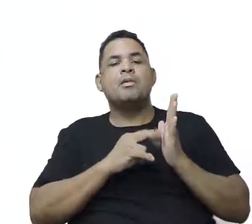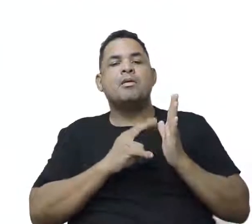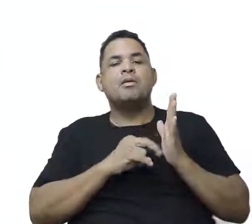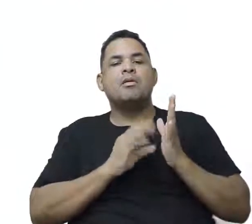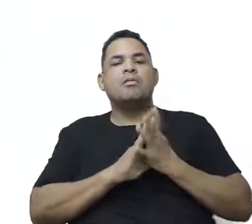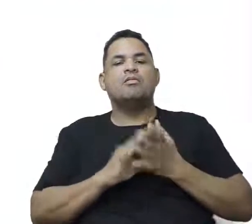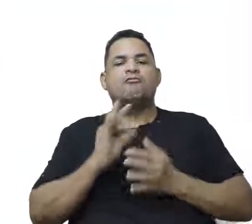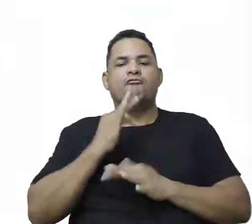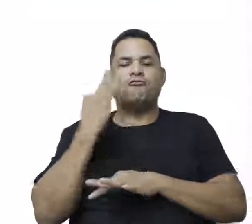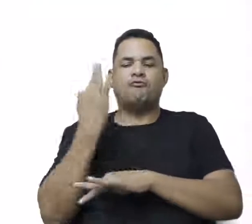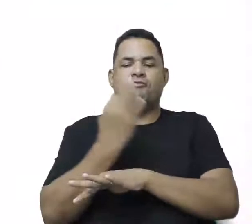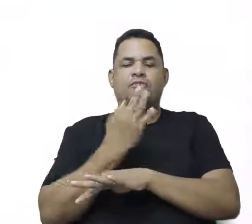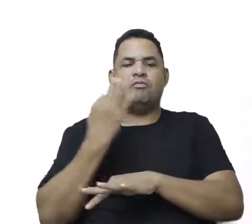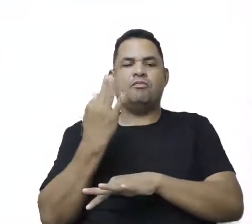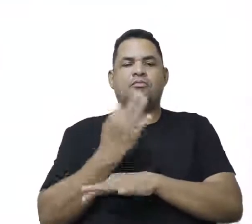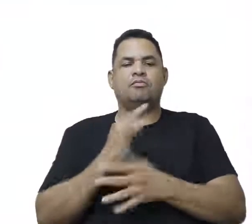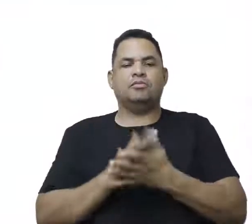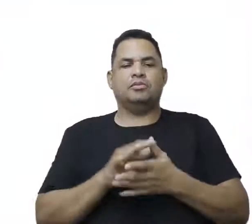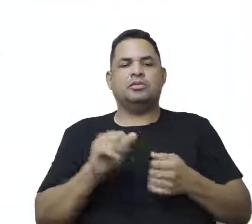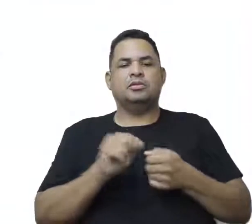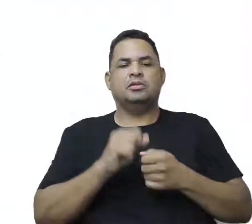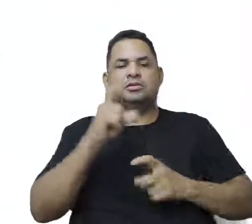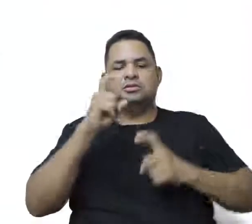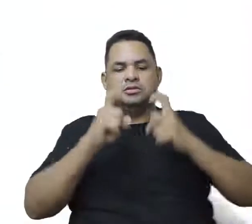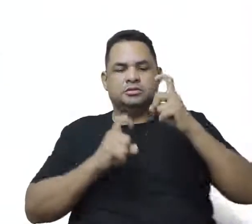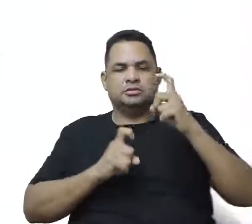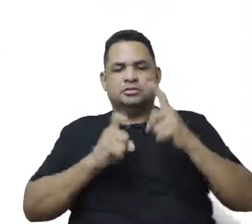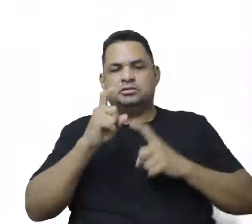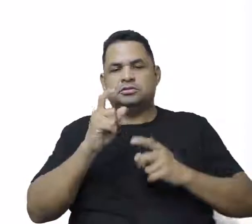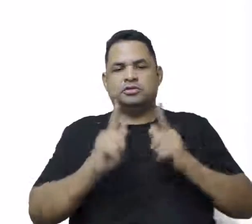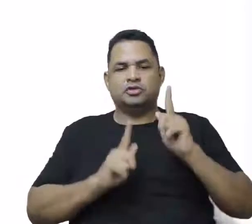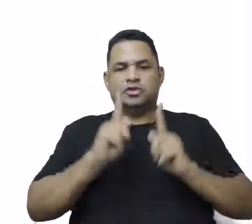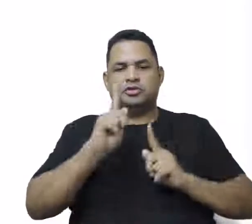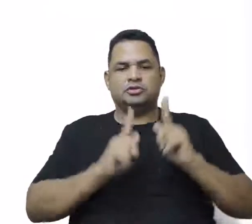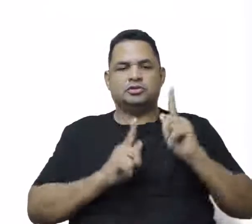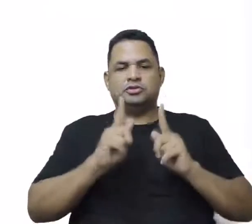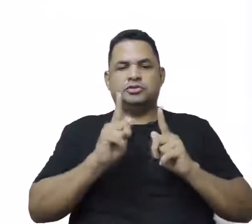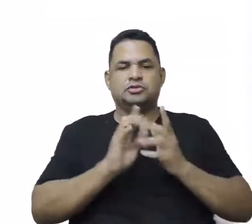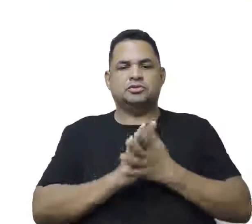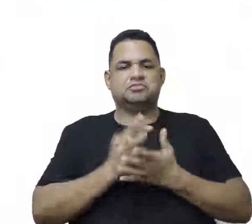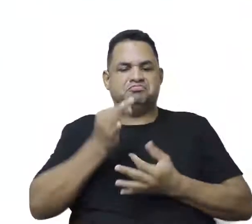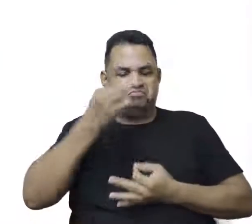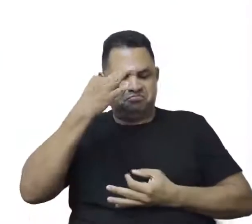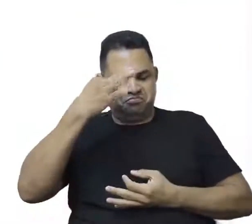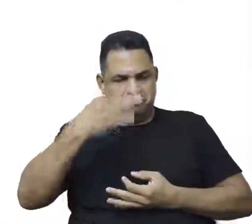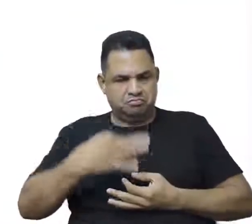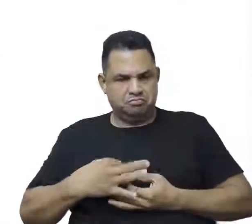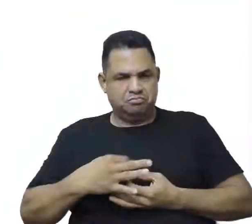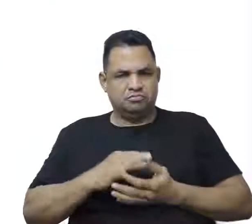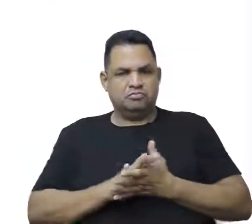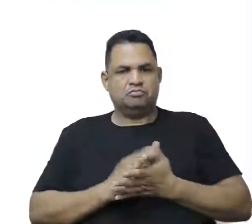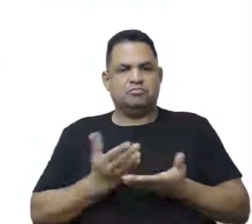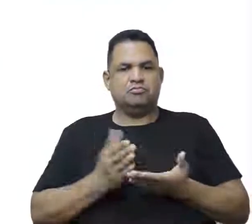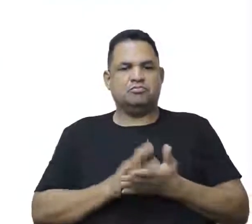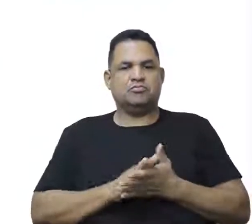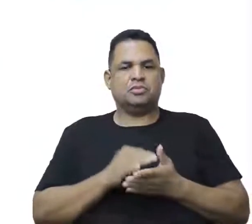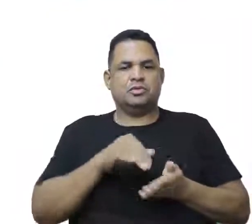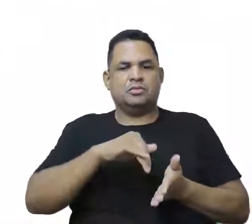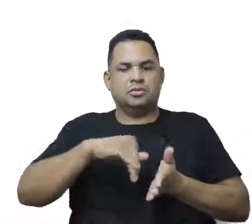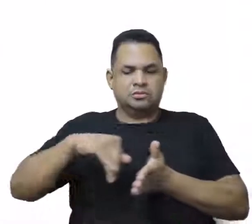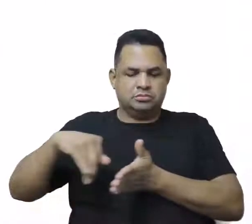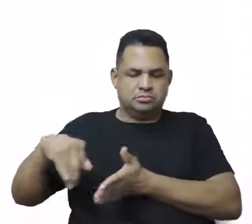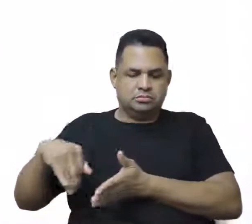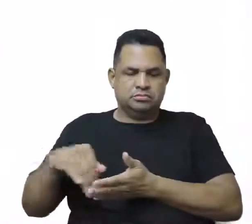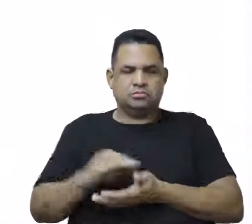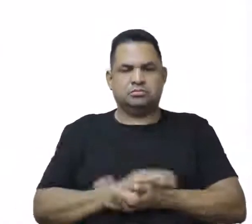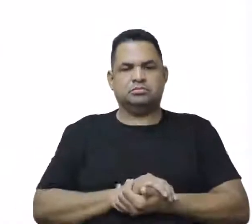culto, formal, fazer gestos discretos, portar uma pasta do lado esquerdo, né, ao